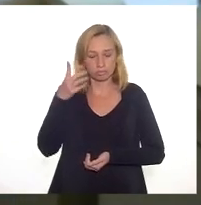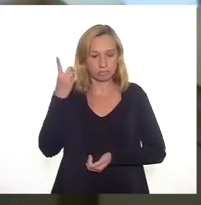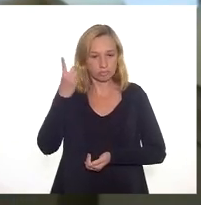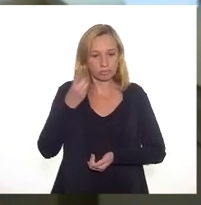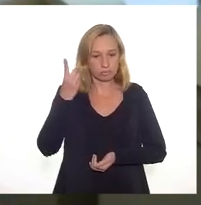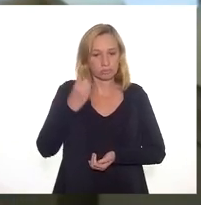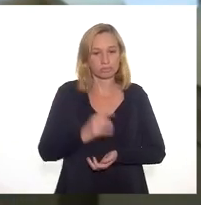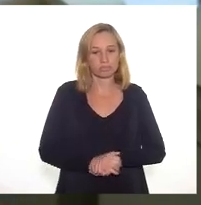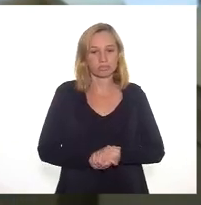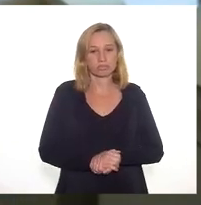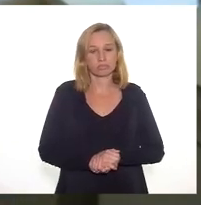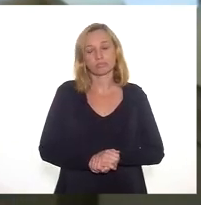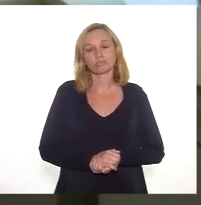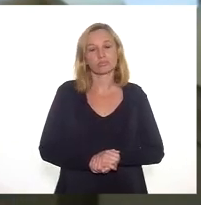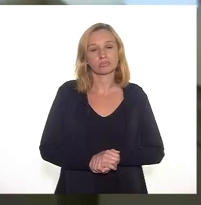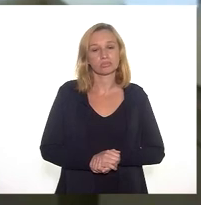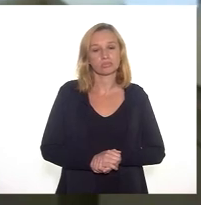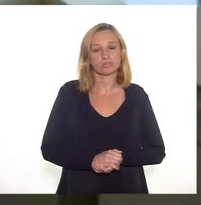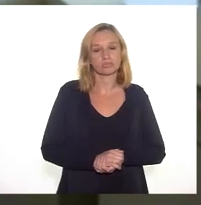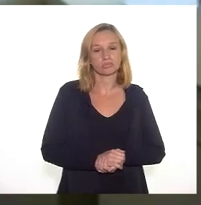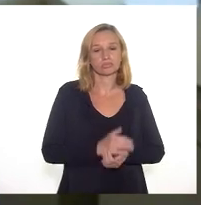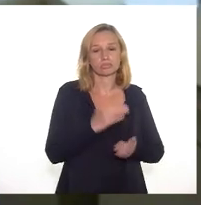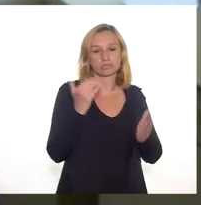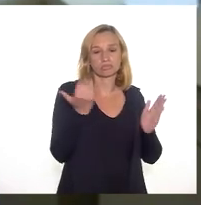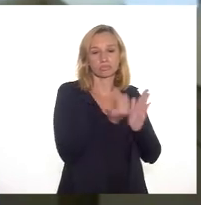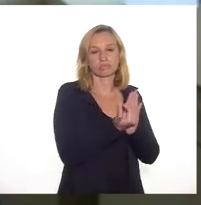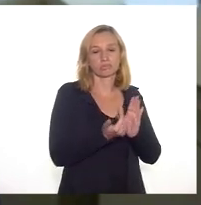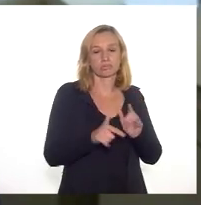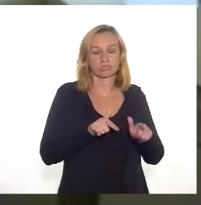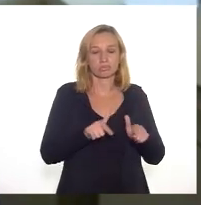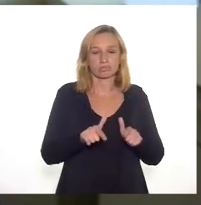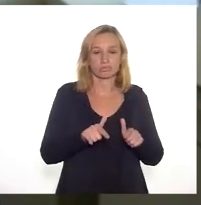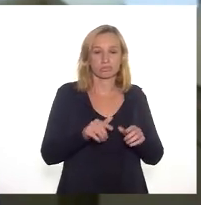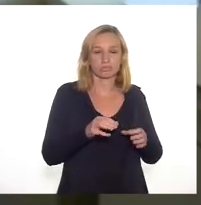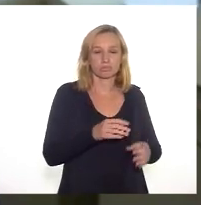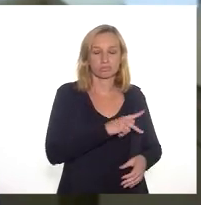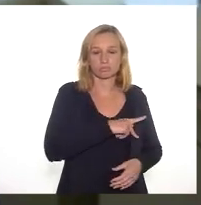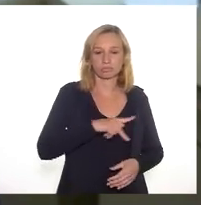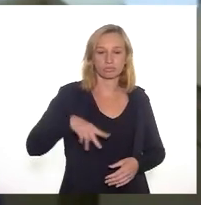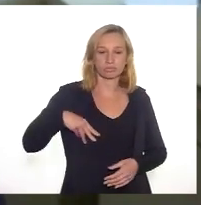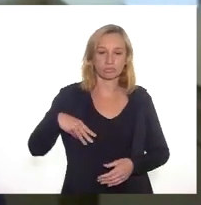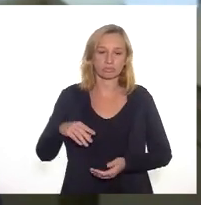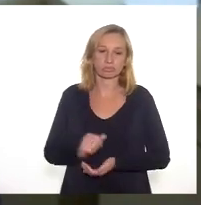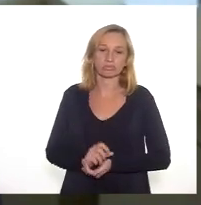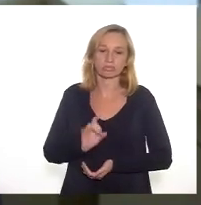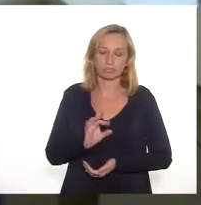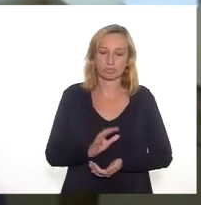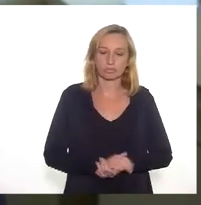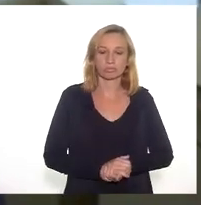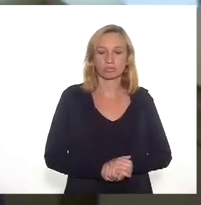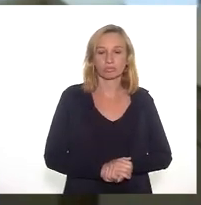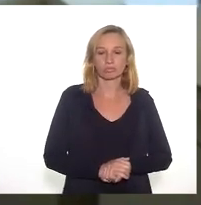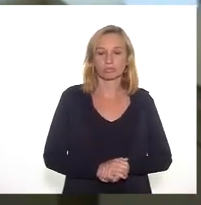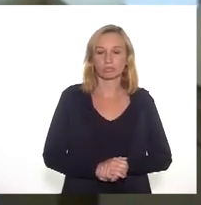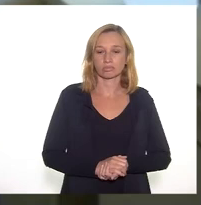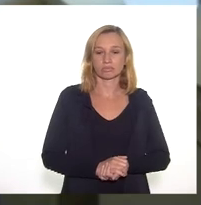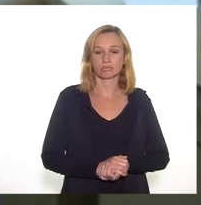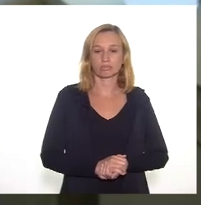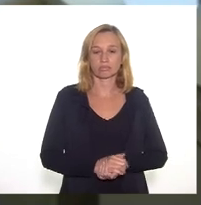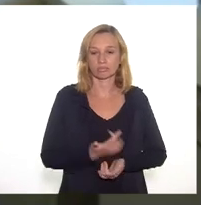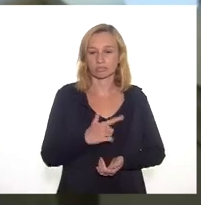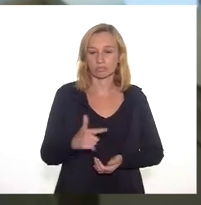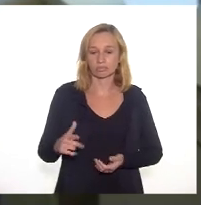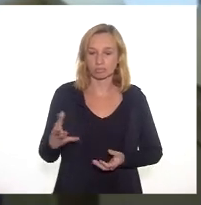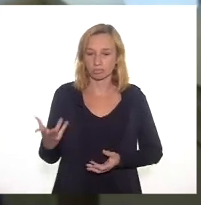Lucinha fomos cumprir o papel de Ministério Público. Só cumprir o papel, porque não temos